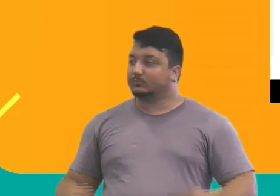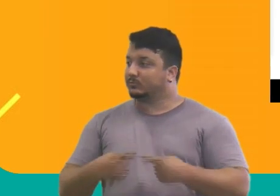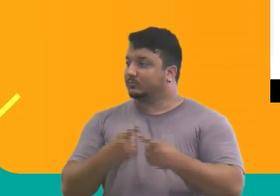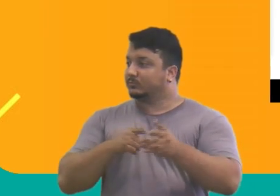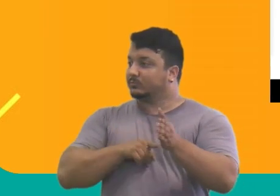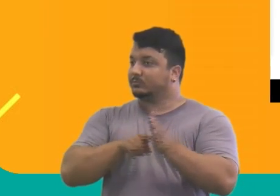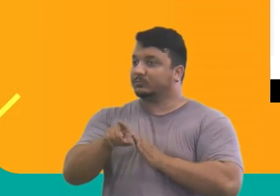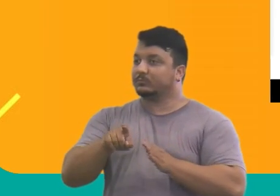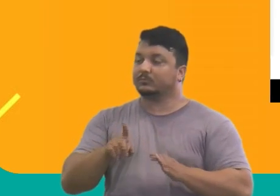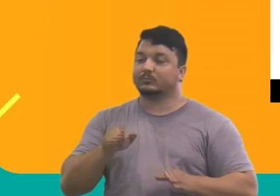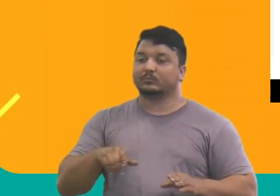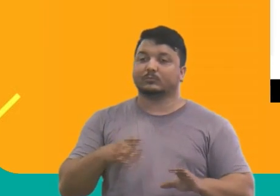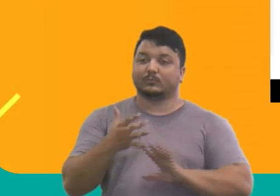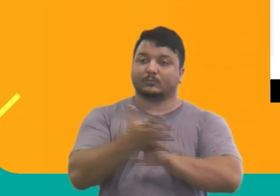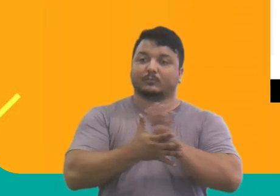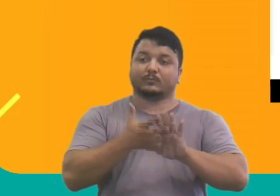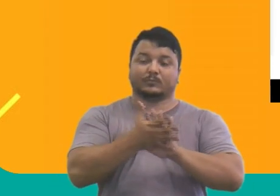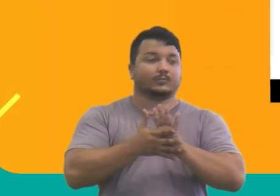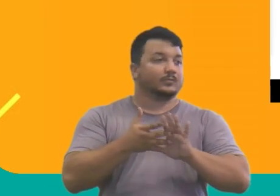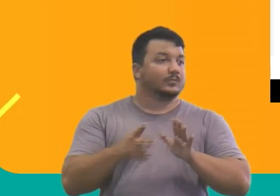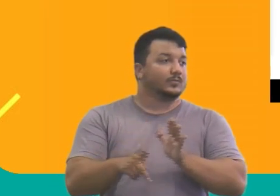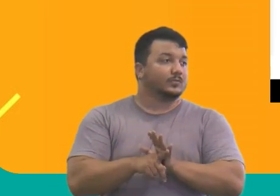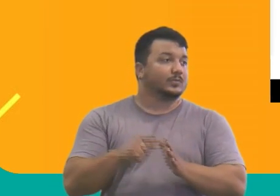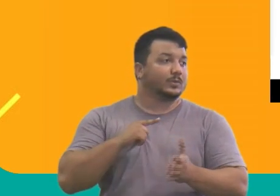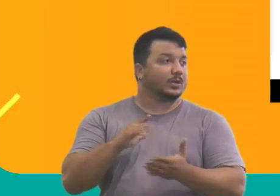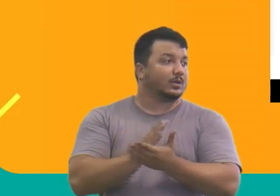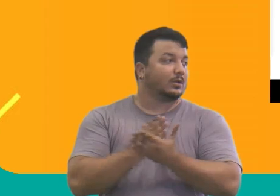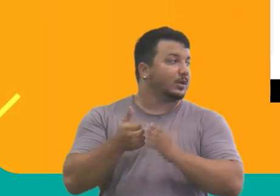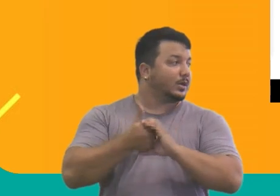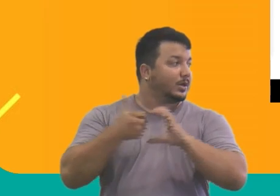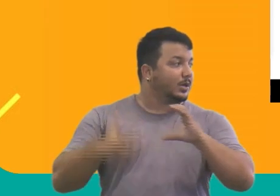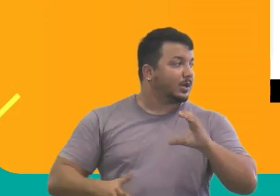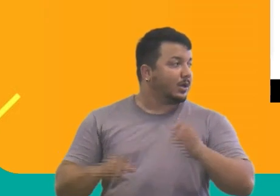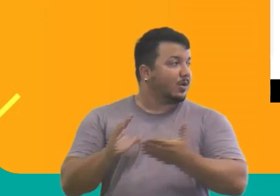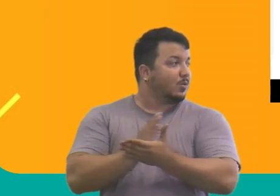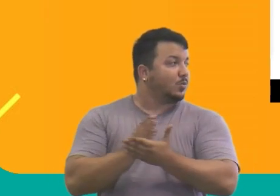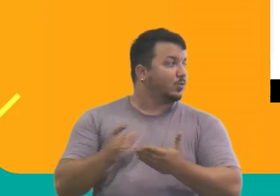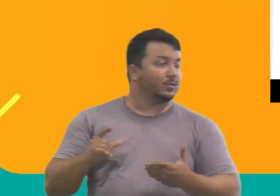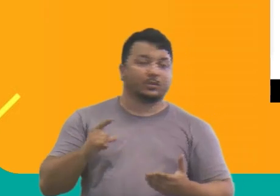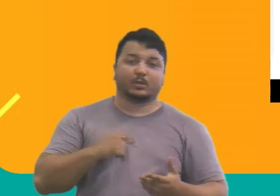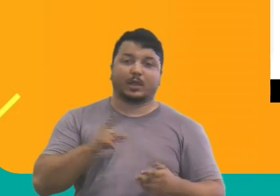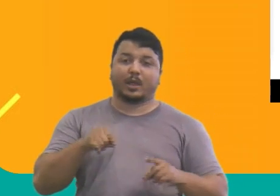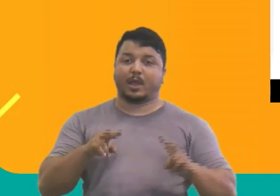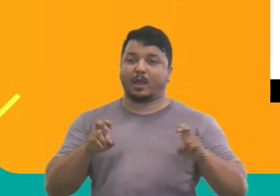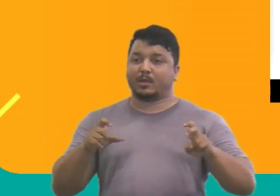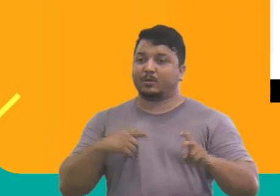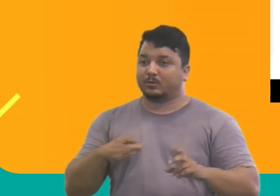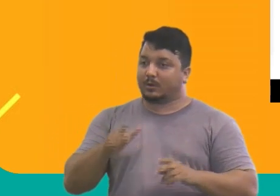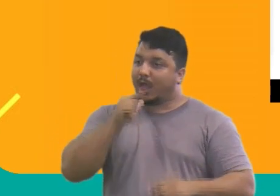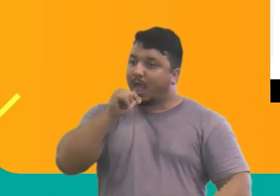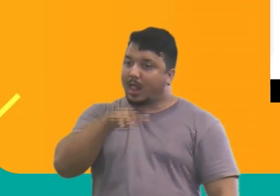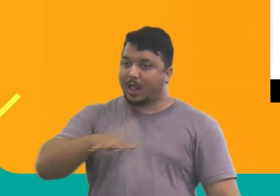Questãozinha que traz um texto com algumas características, tá? Ele vai falar sobre um lago.